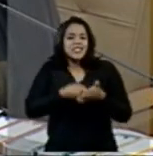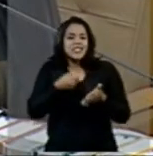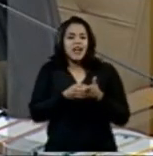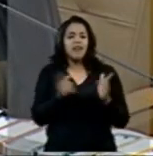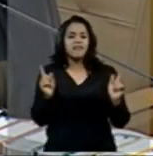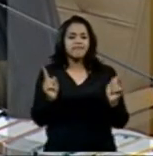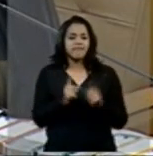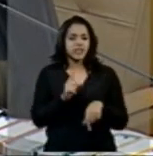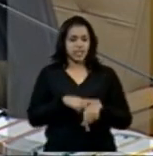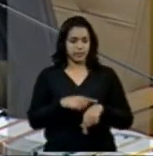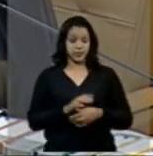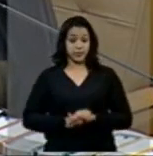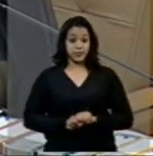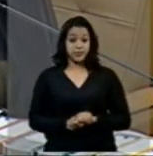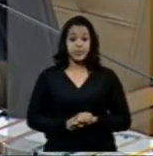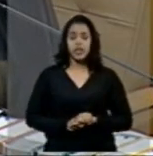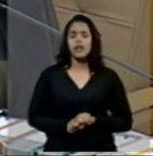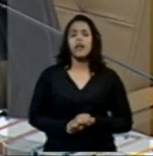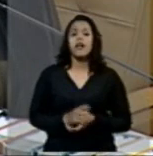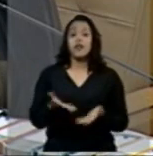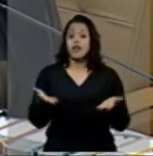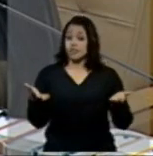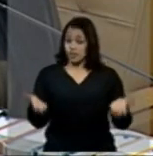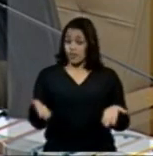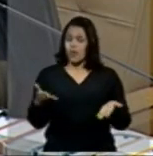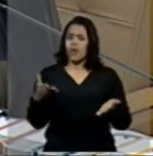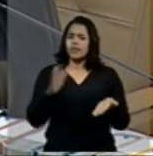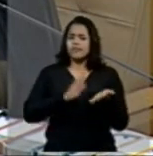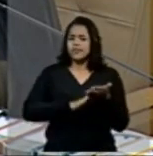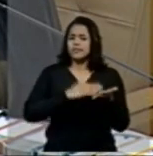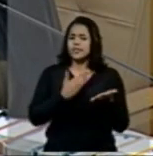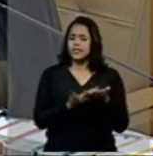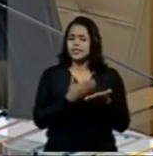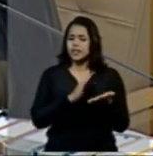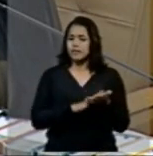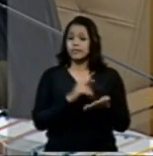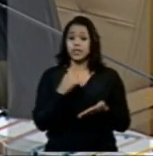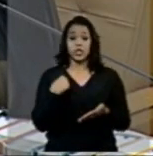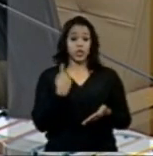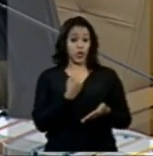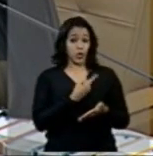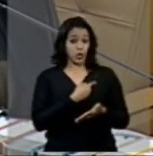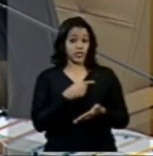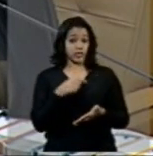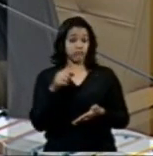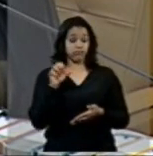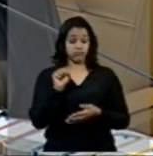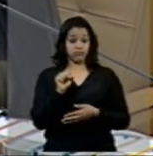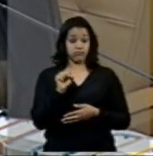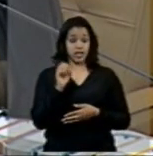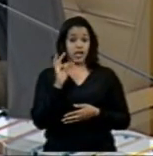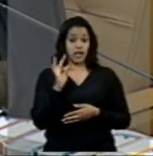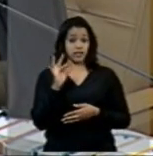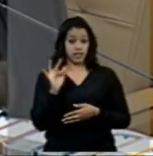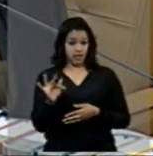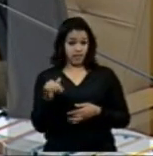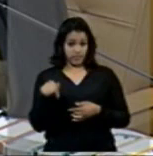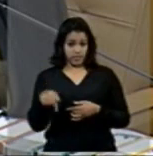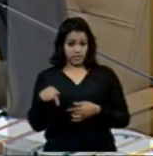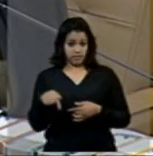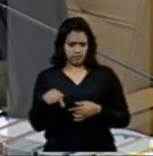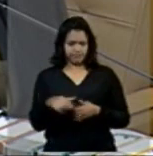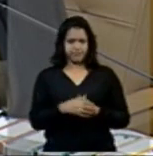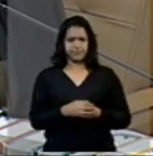abreviar. Recentemente, a interpretação dessa nossa Corte Constitucional em relação